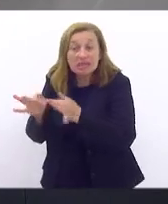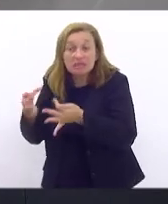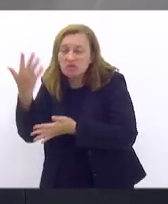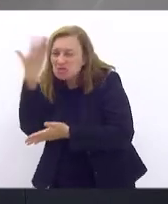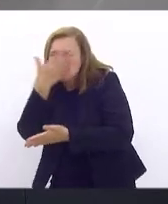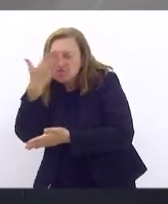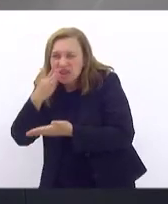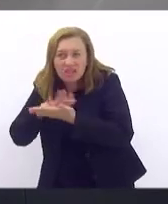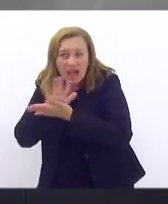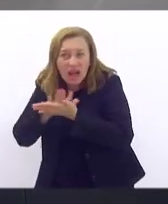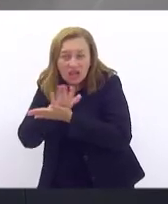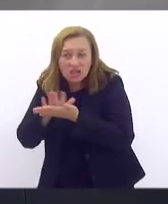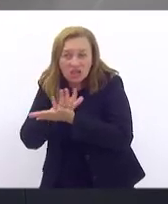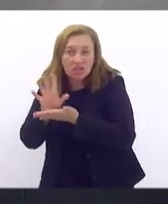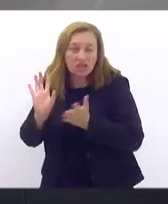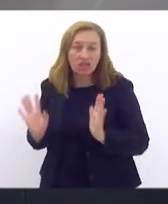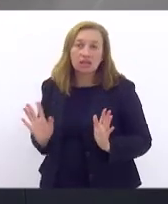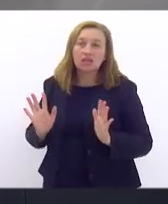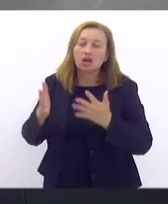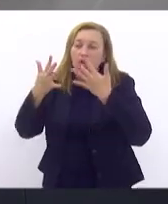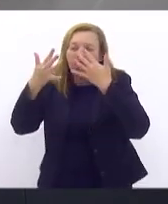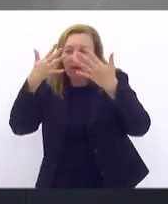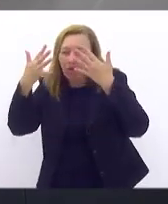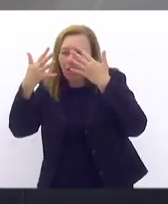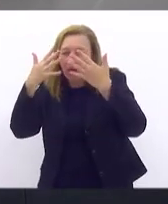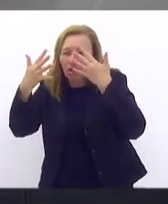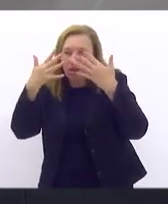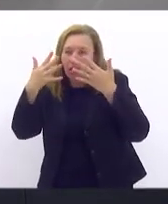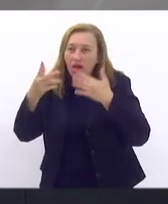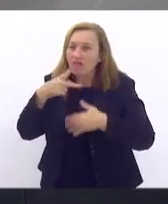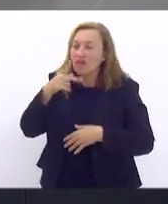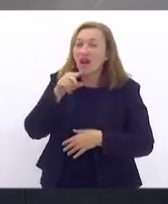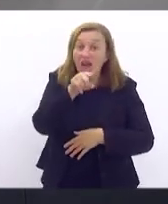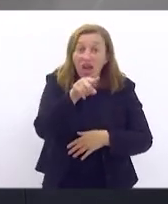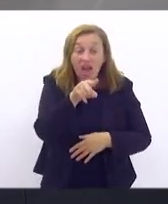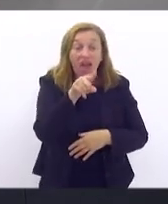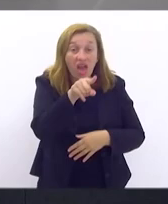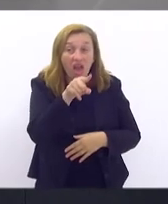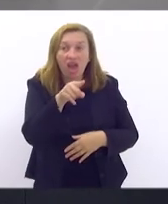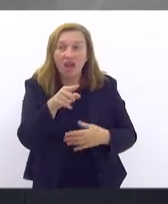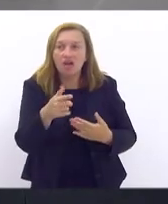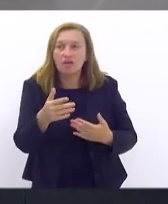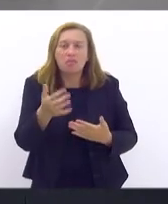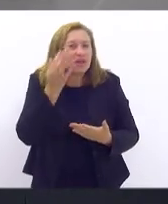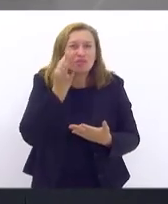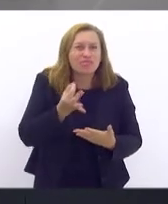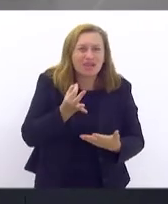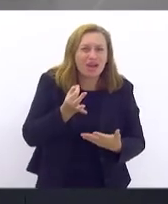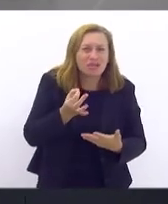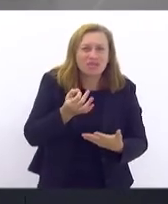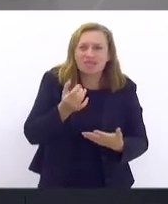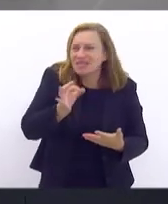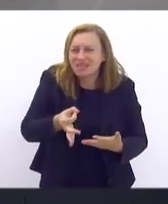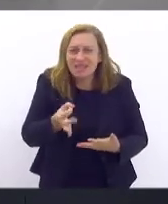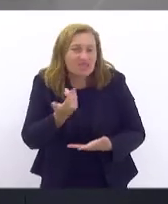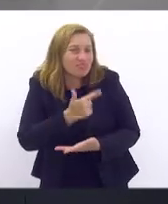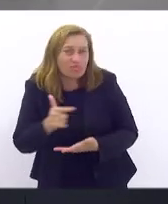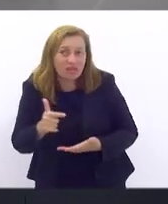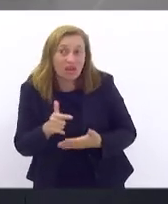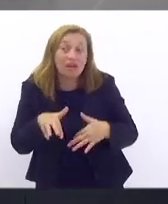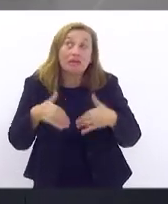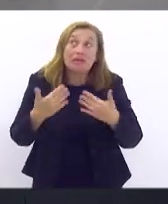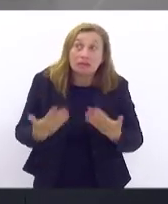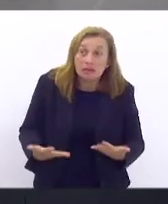nada, só vê um borrão, e aí eu chego e falo, é fulano, dá para ver que é ele. E a gente fica